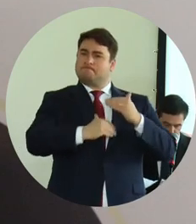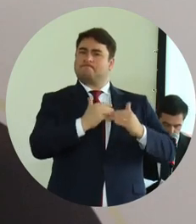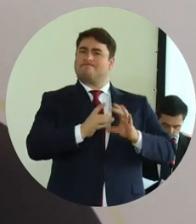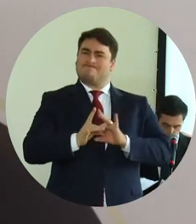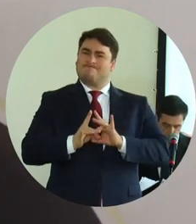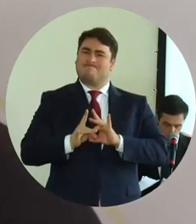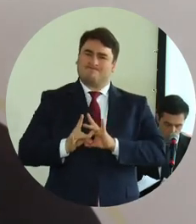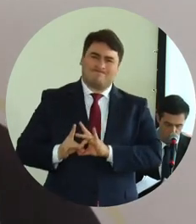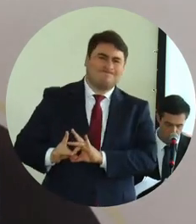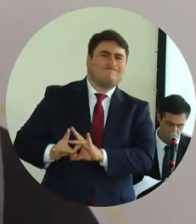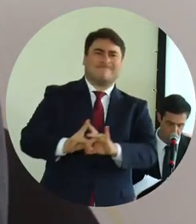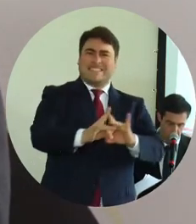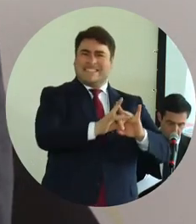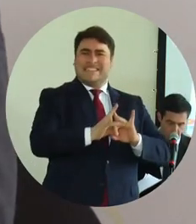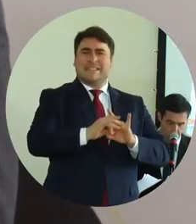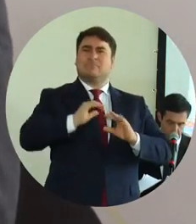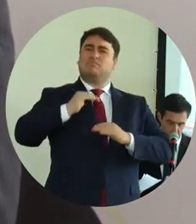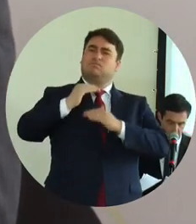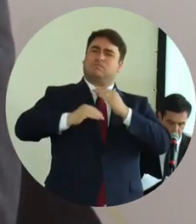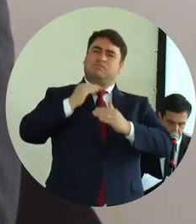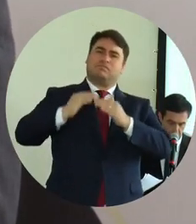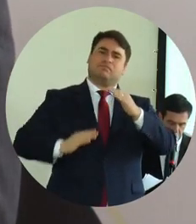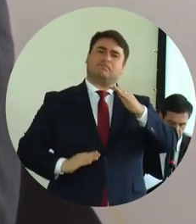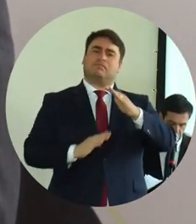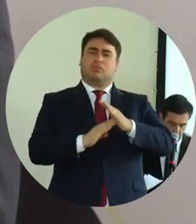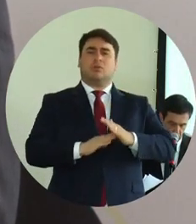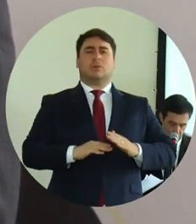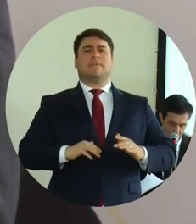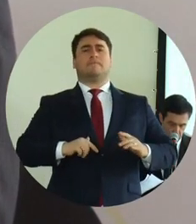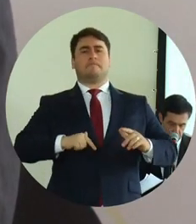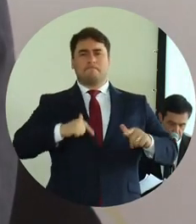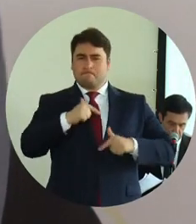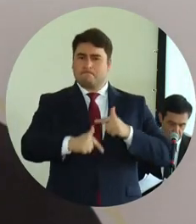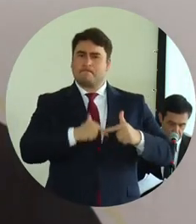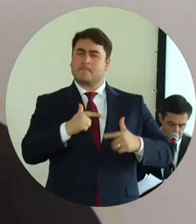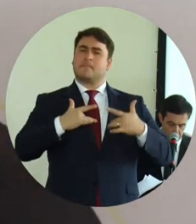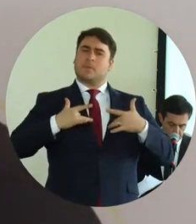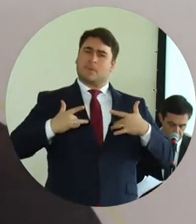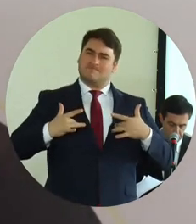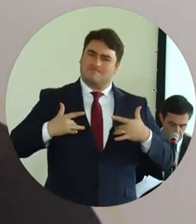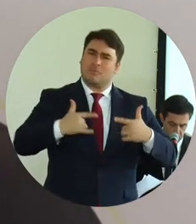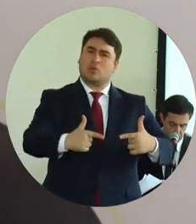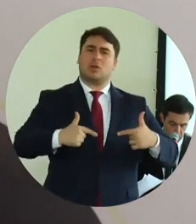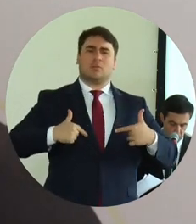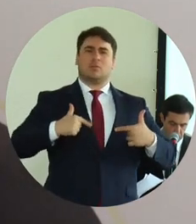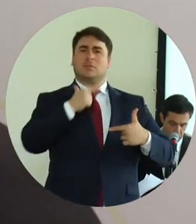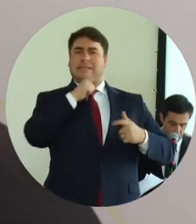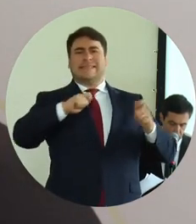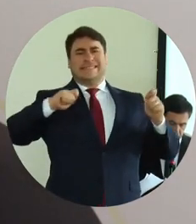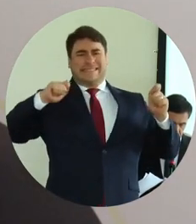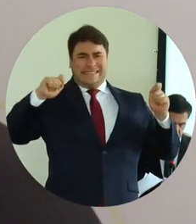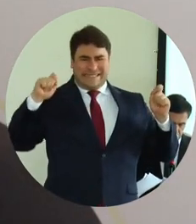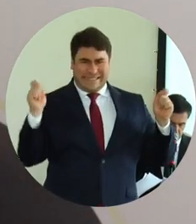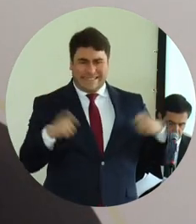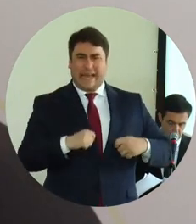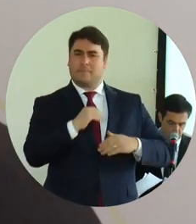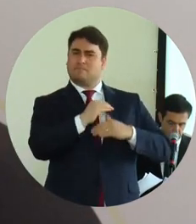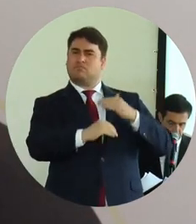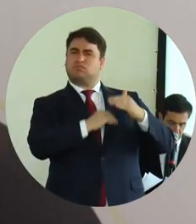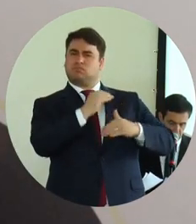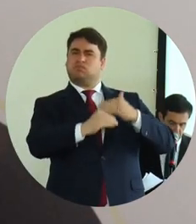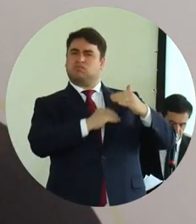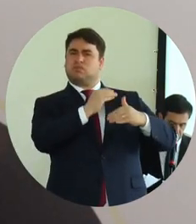diz: o céu é o limite. Nós vamos continuar trabalhando para mostrar que é possível superar, superar, superar